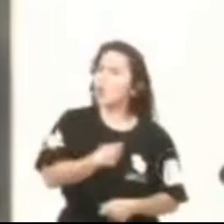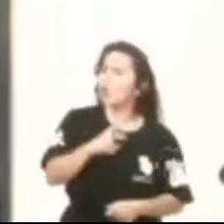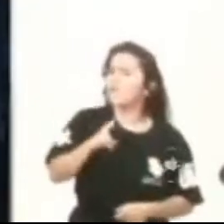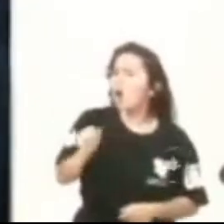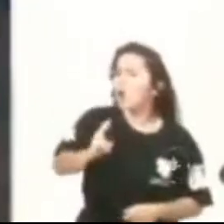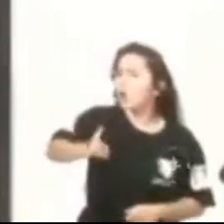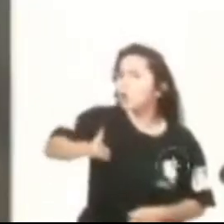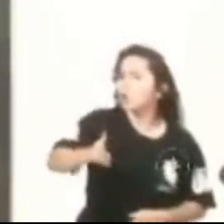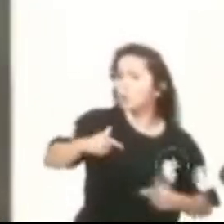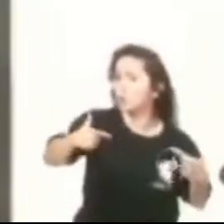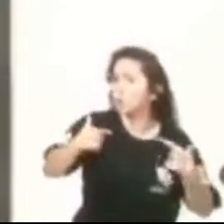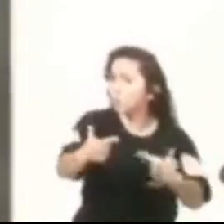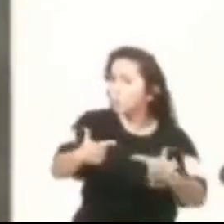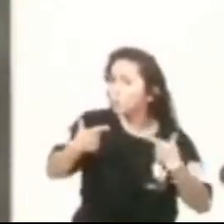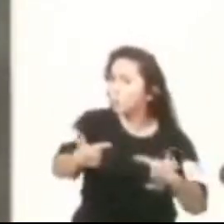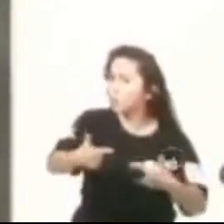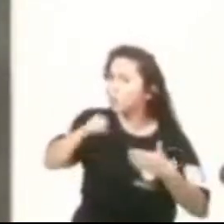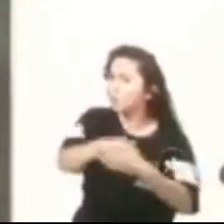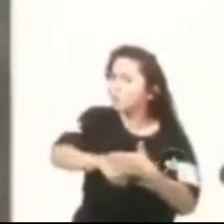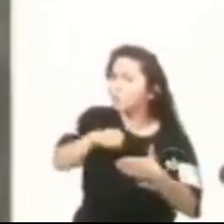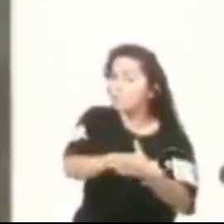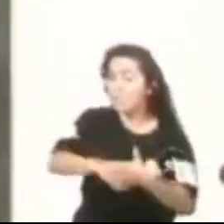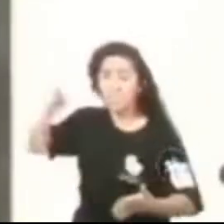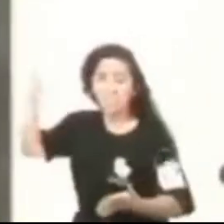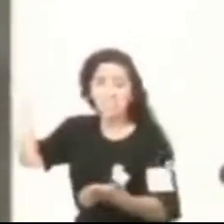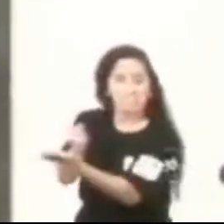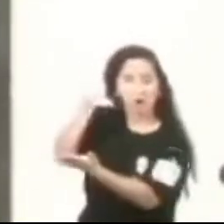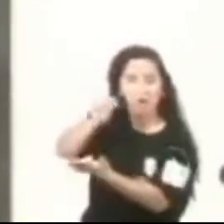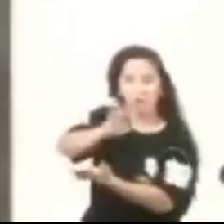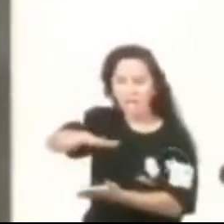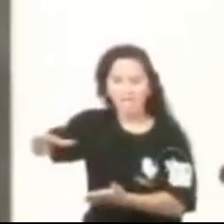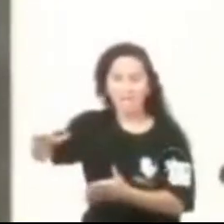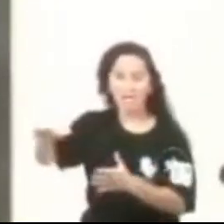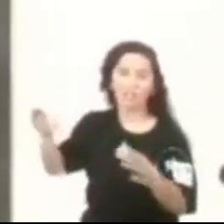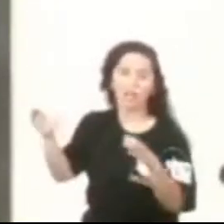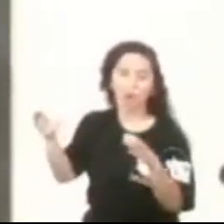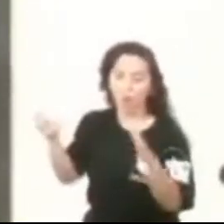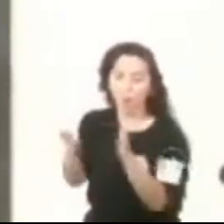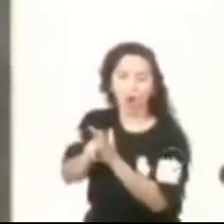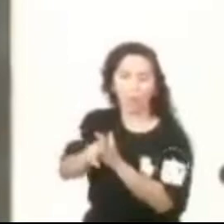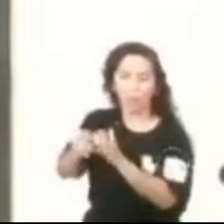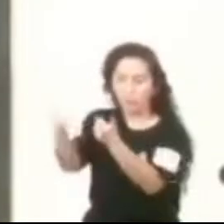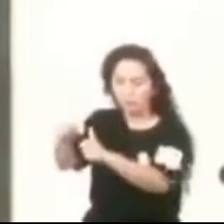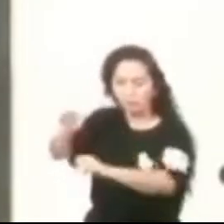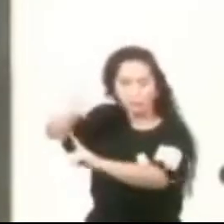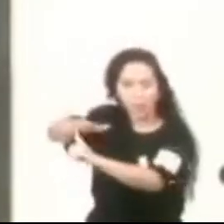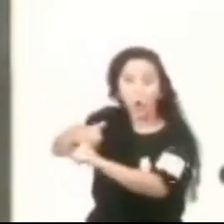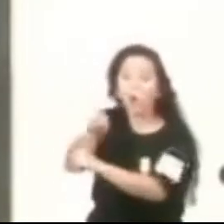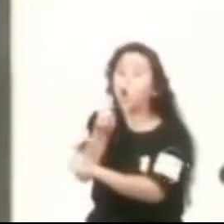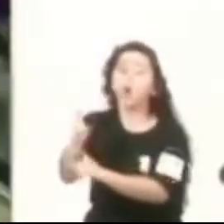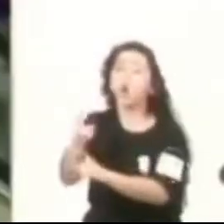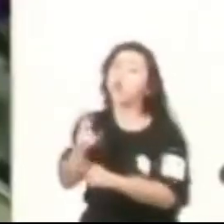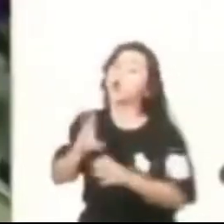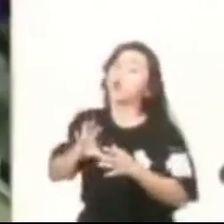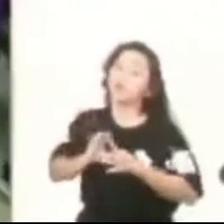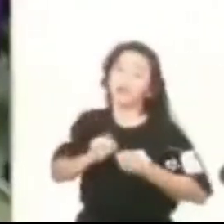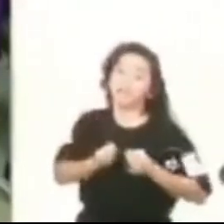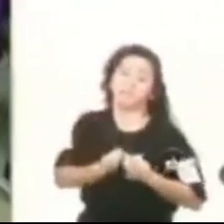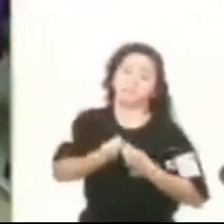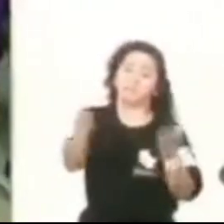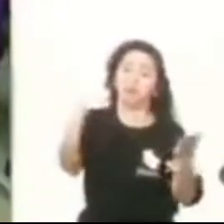esta luta e tirar essas crianças da mão de Moloque, ou nós vamos entregar essa nação?